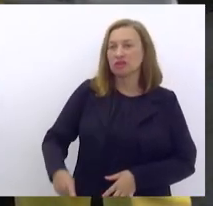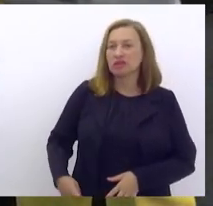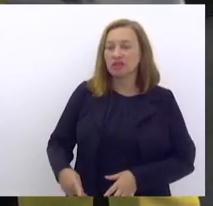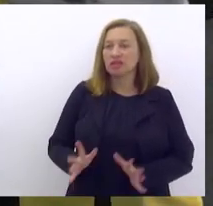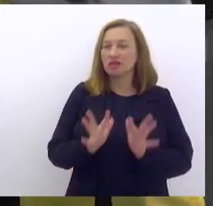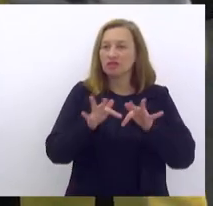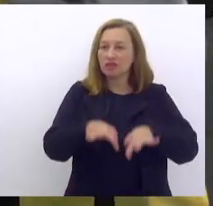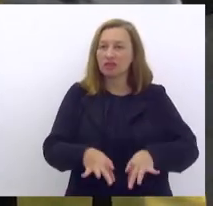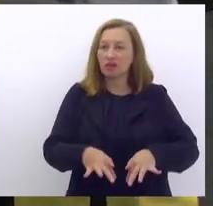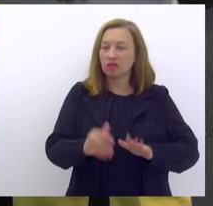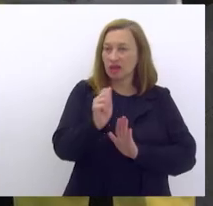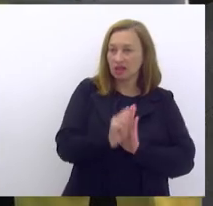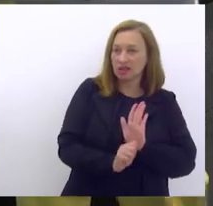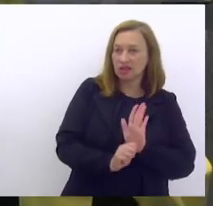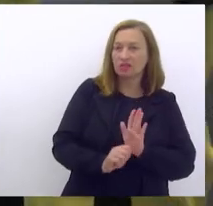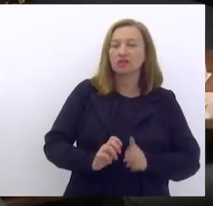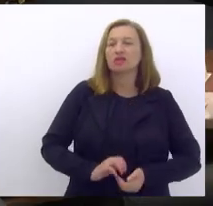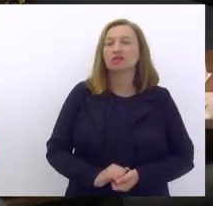redação.